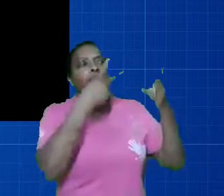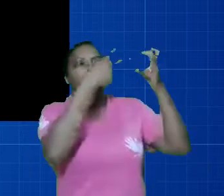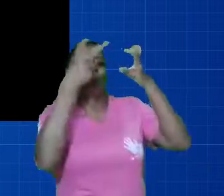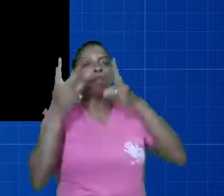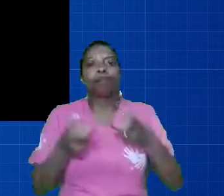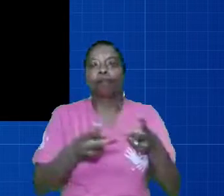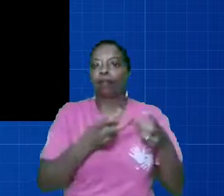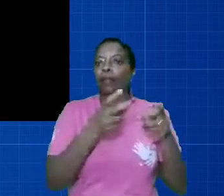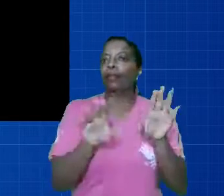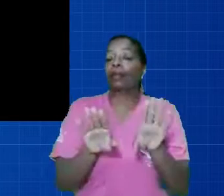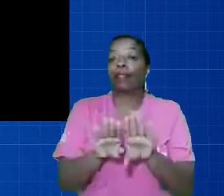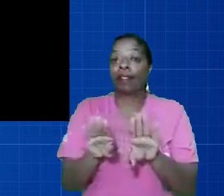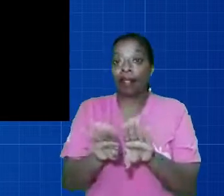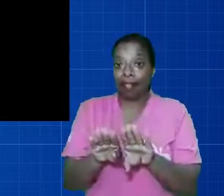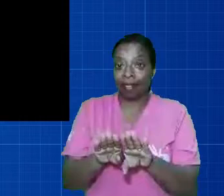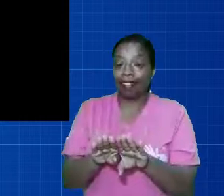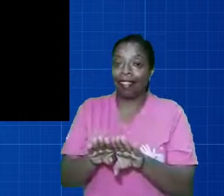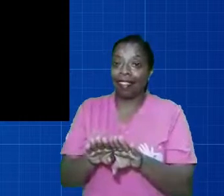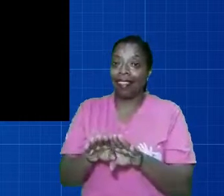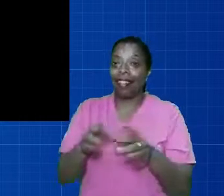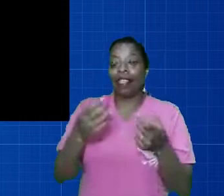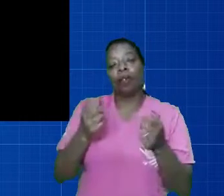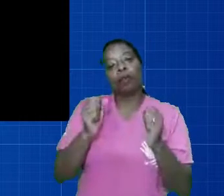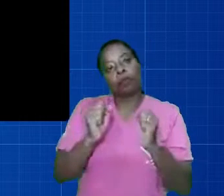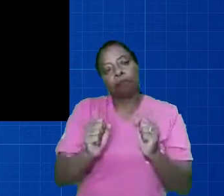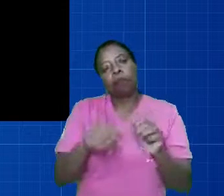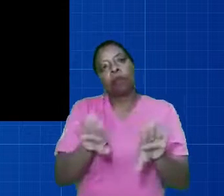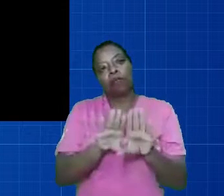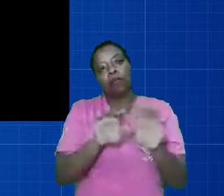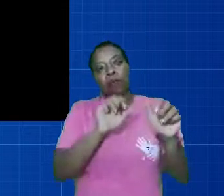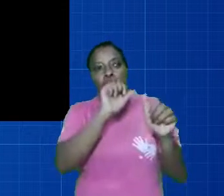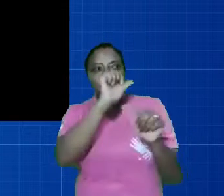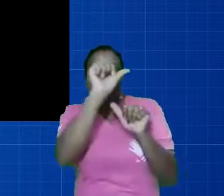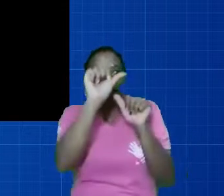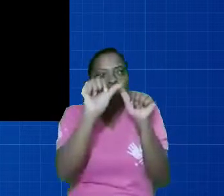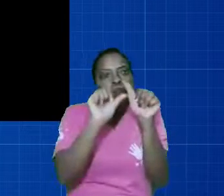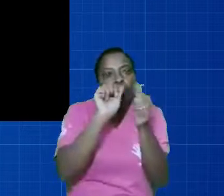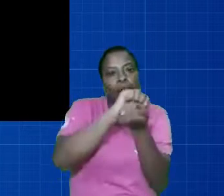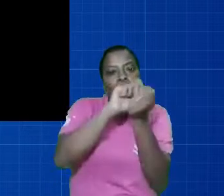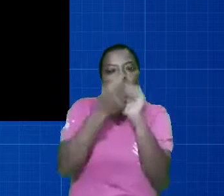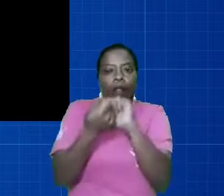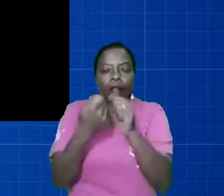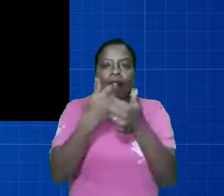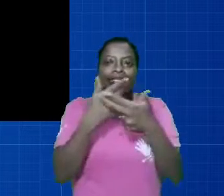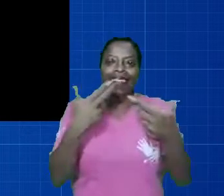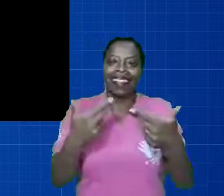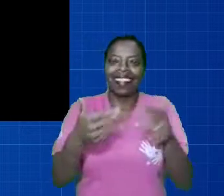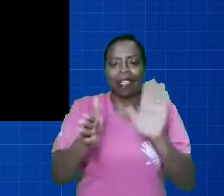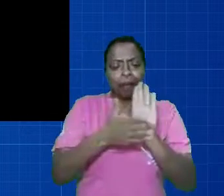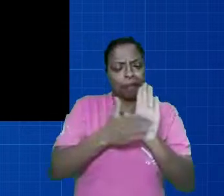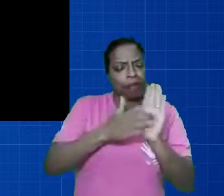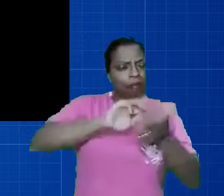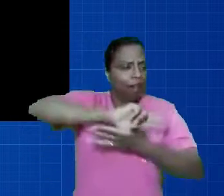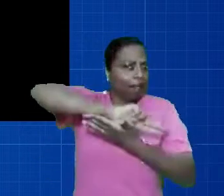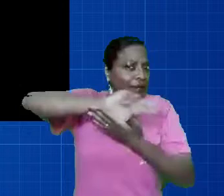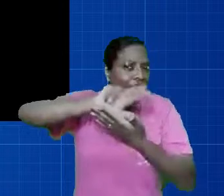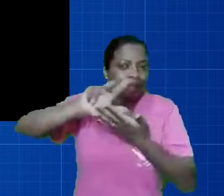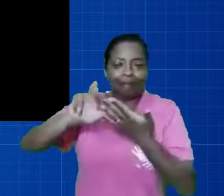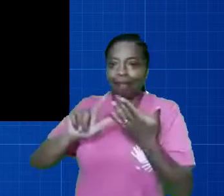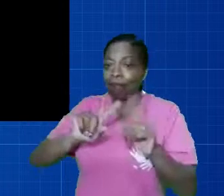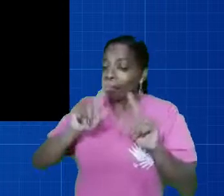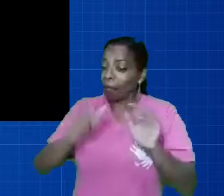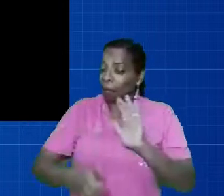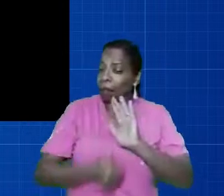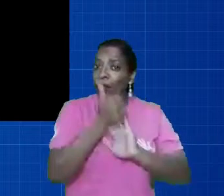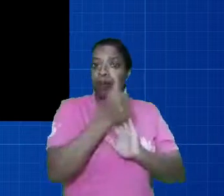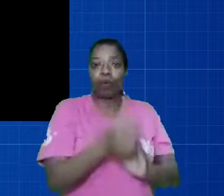fazer uma reelaboração ou outras propostas, né, a partir do conhecimento artístico.